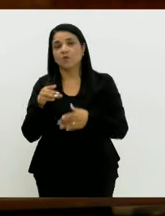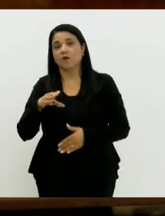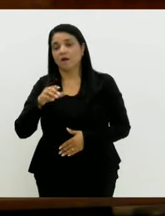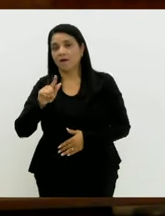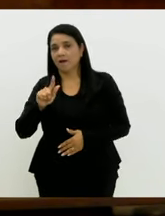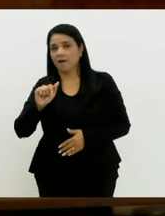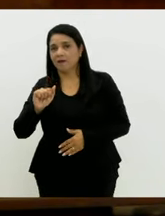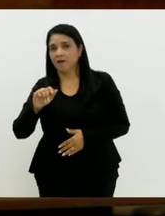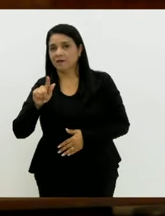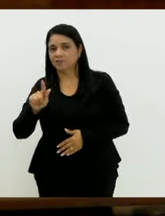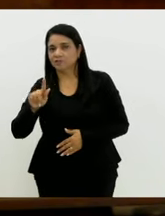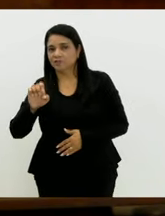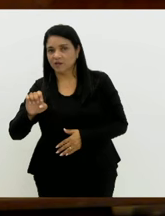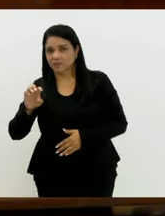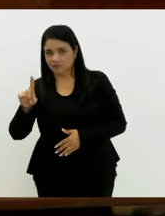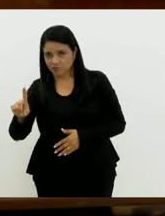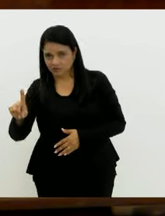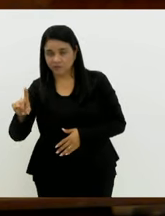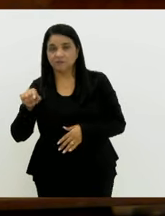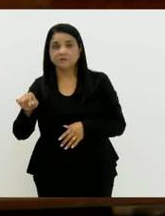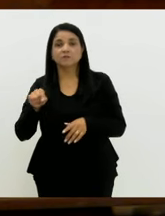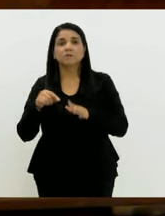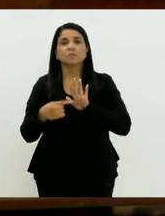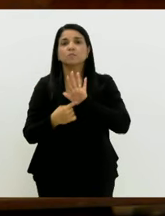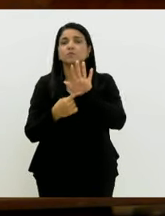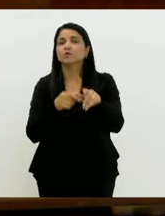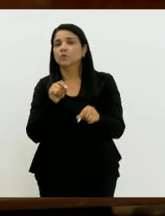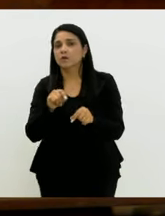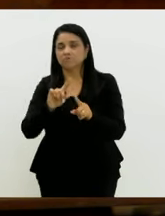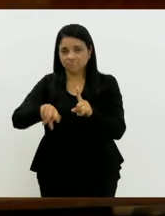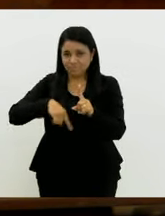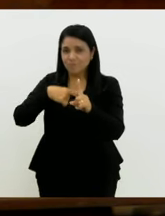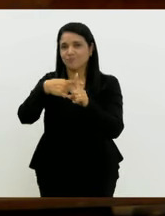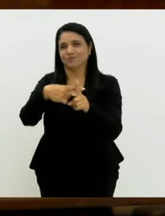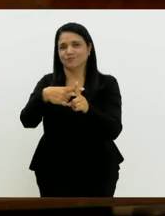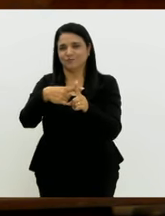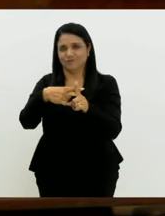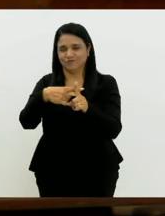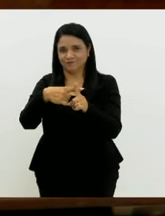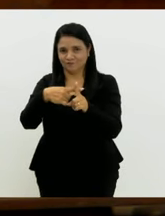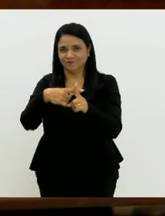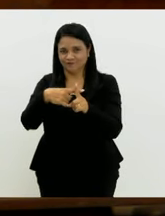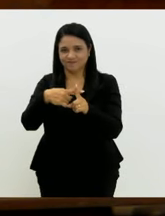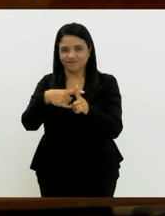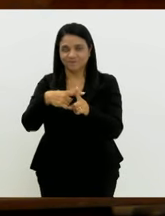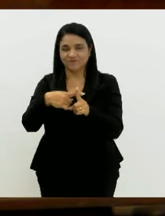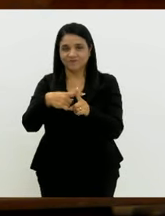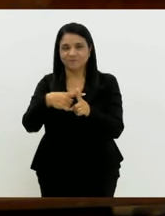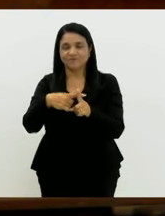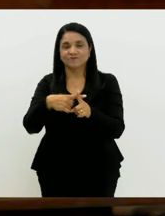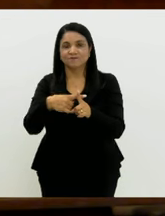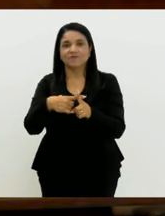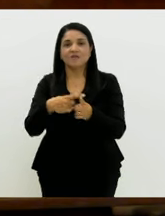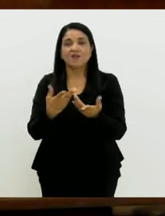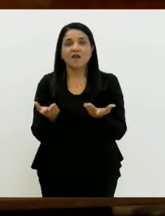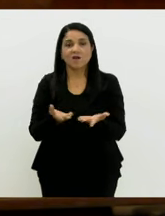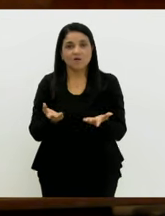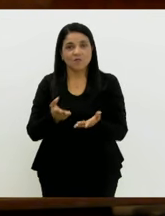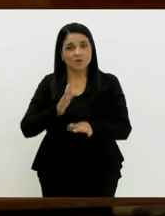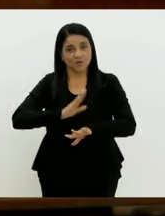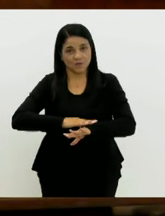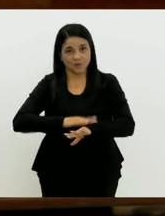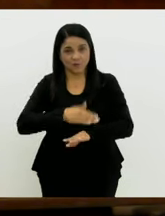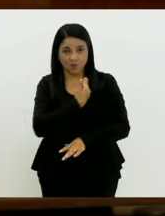do Estado apresentaram saldo positivo no último ano. Agora, nesse momento em que o governo